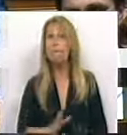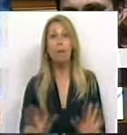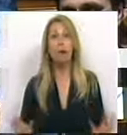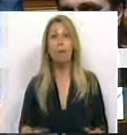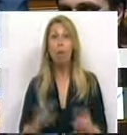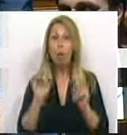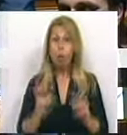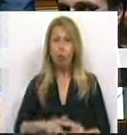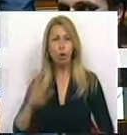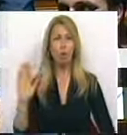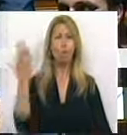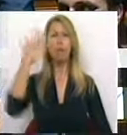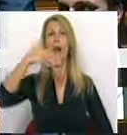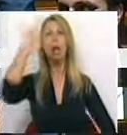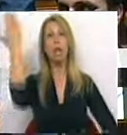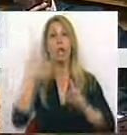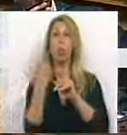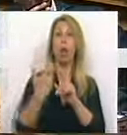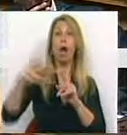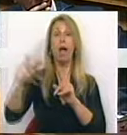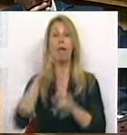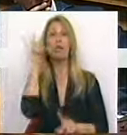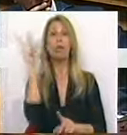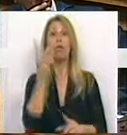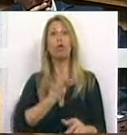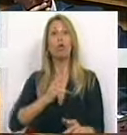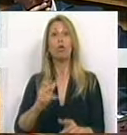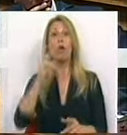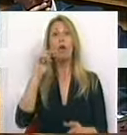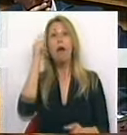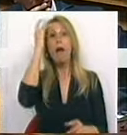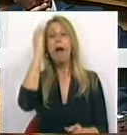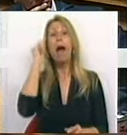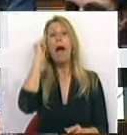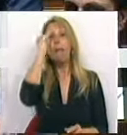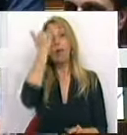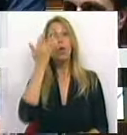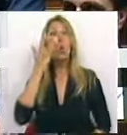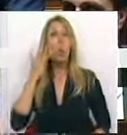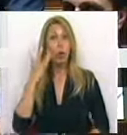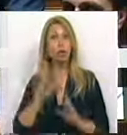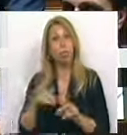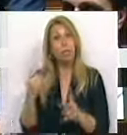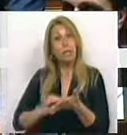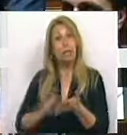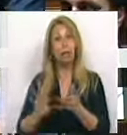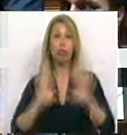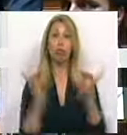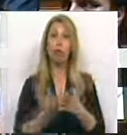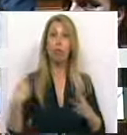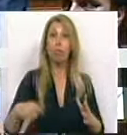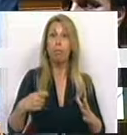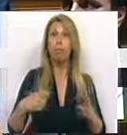dia do resto da vida do Dr. António Costa como secretário-geral do Partido Socialista e o primeiro dia de muitos anos da